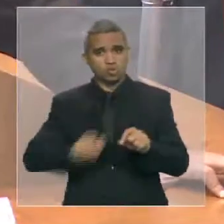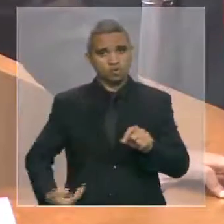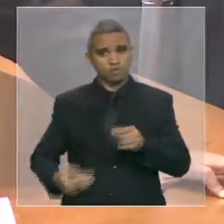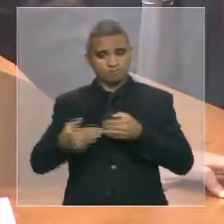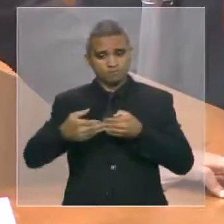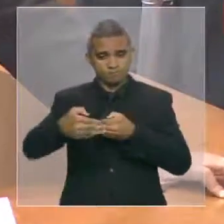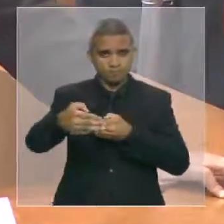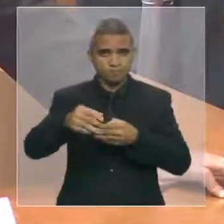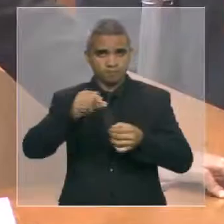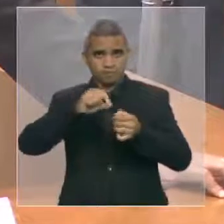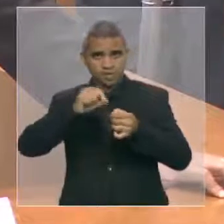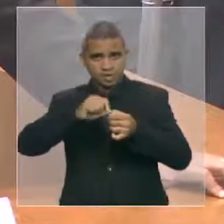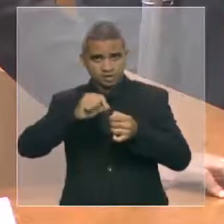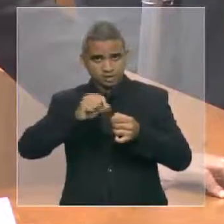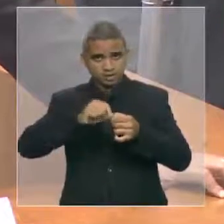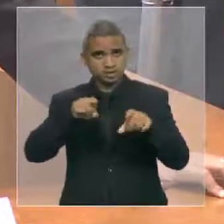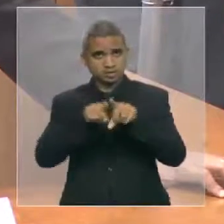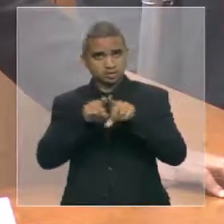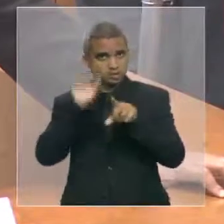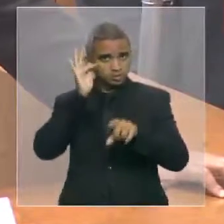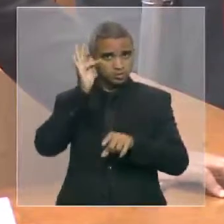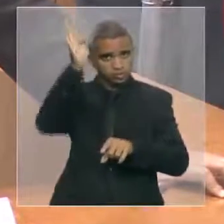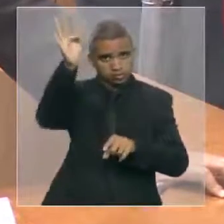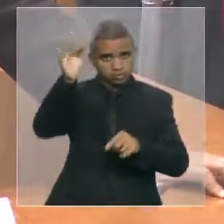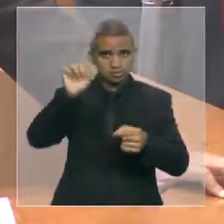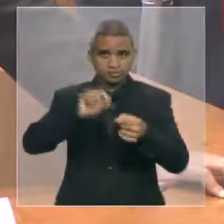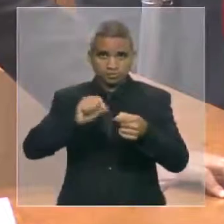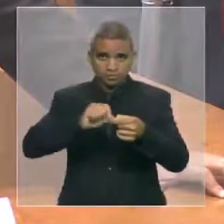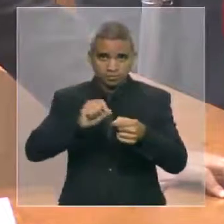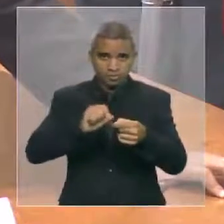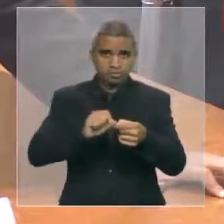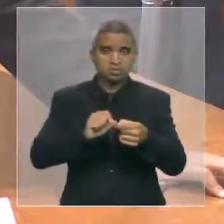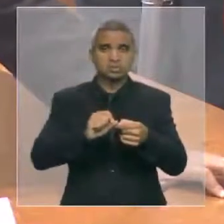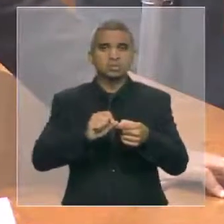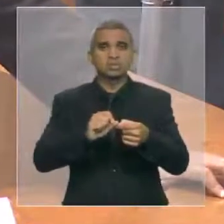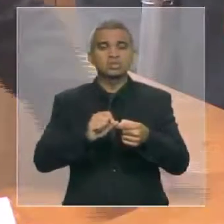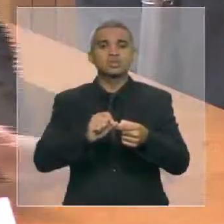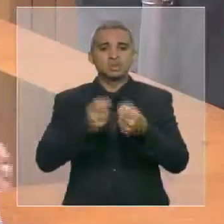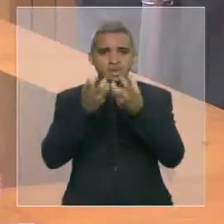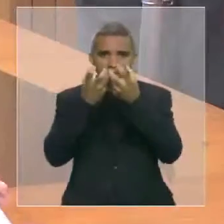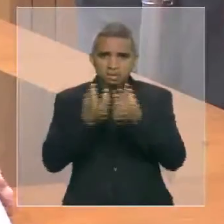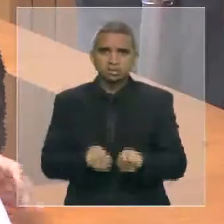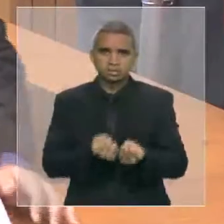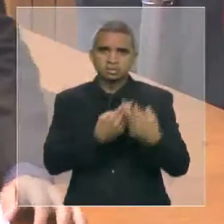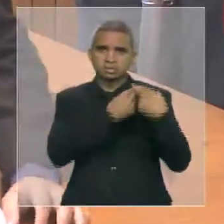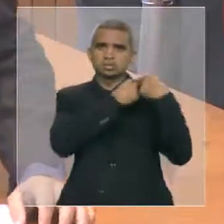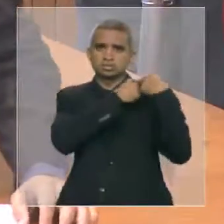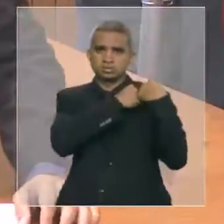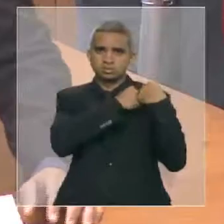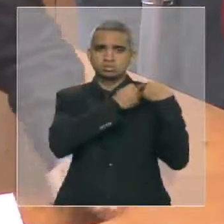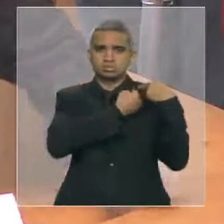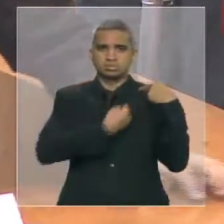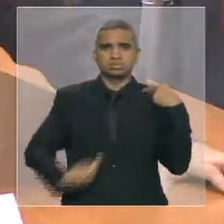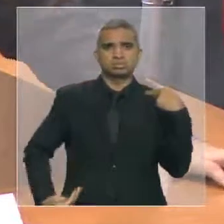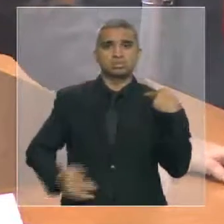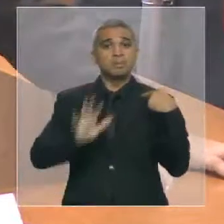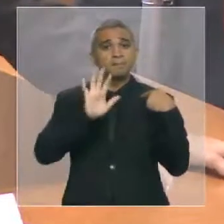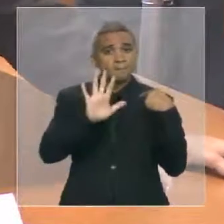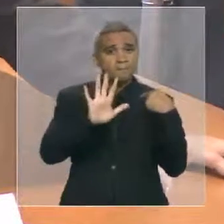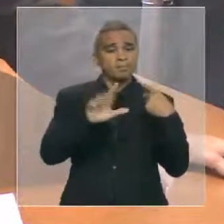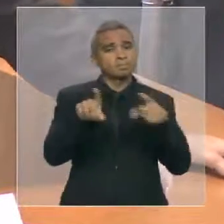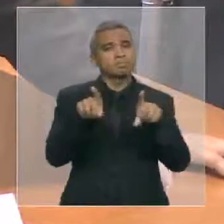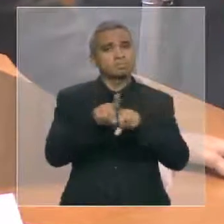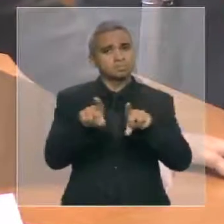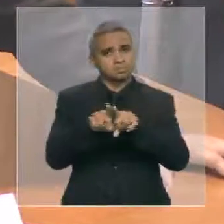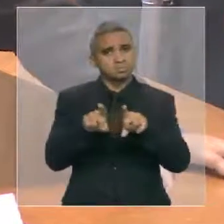que será feito pelo governo, chamando essa responsabilidade para o governo no que lhe compete, mas também chamando a